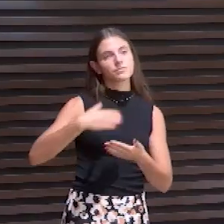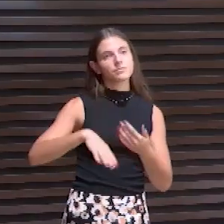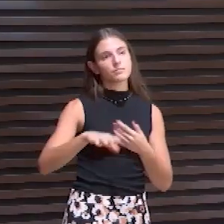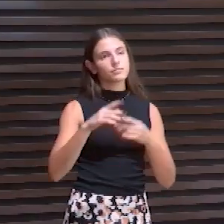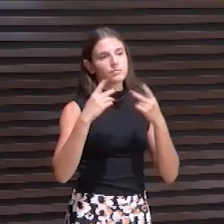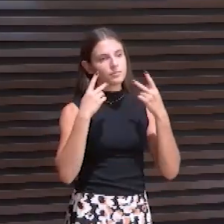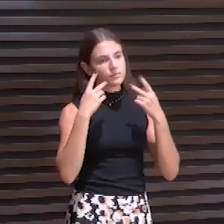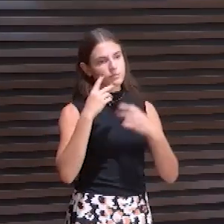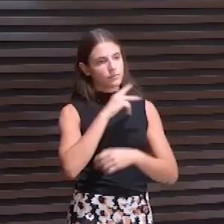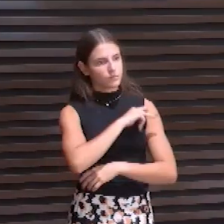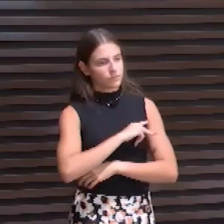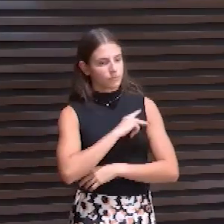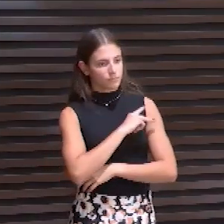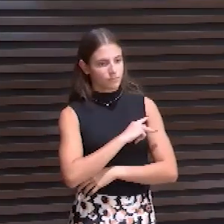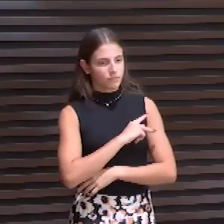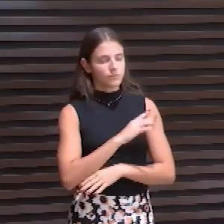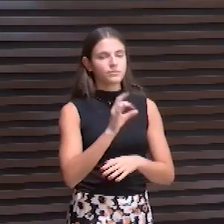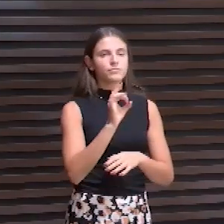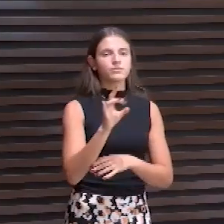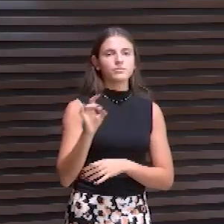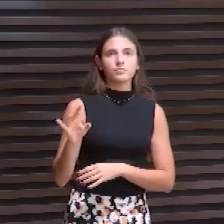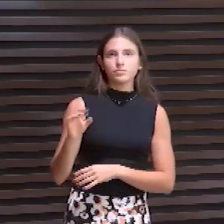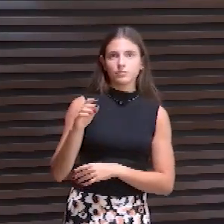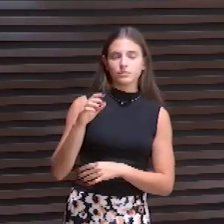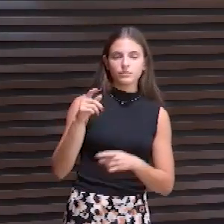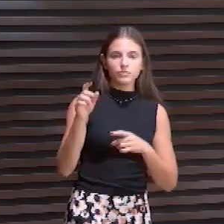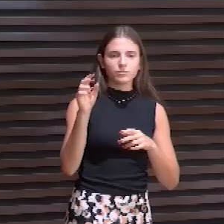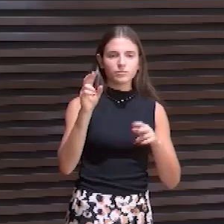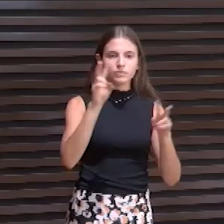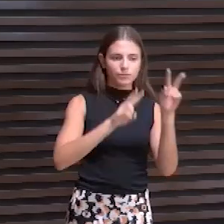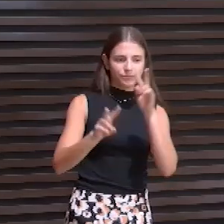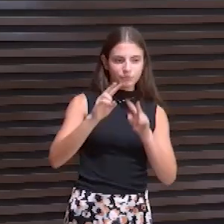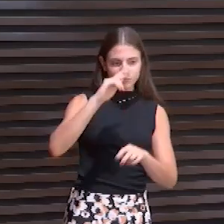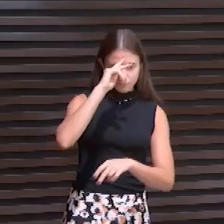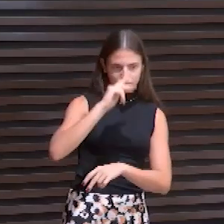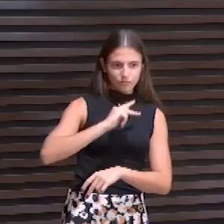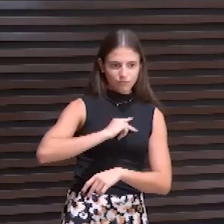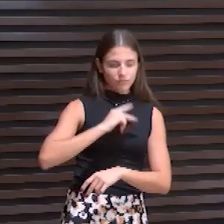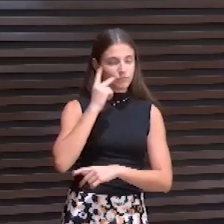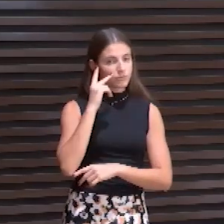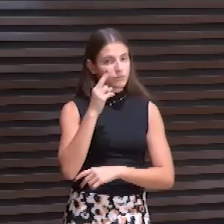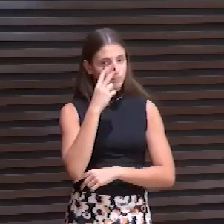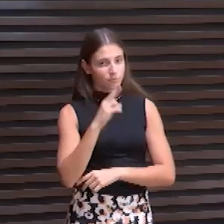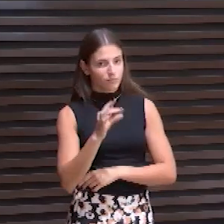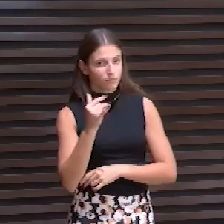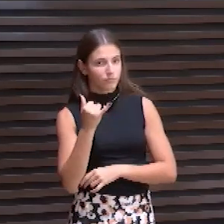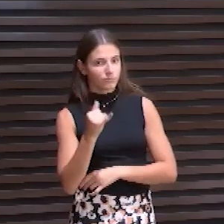um examine-se a si mesmo, para ver se estás na fé.